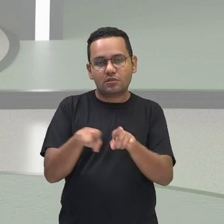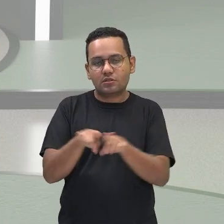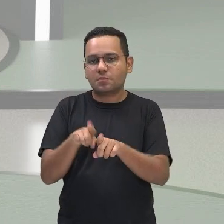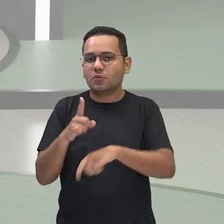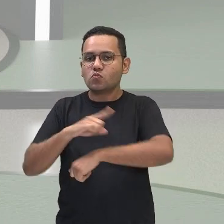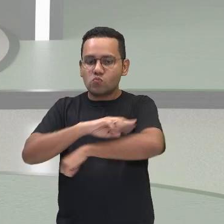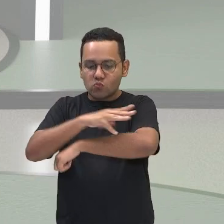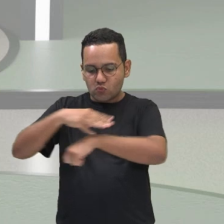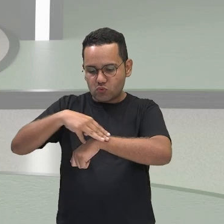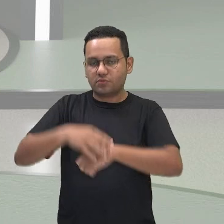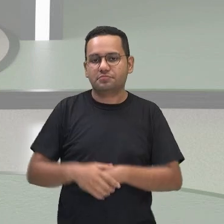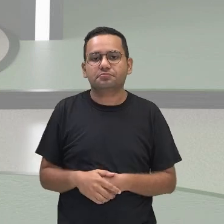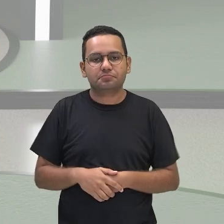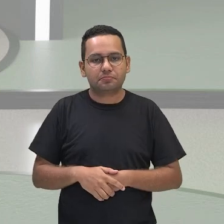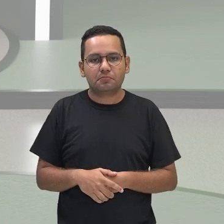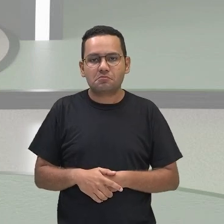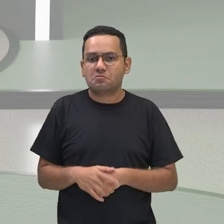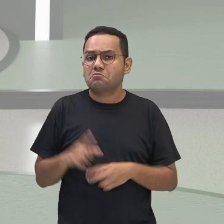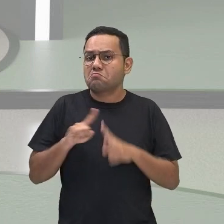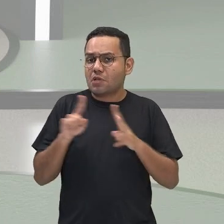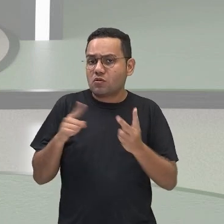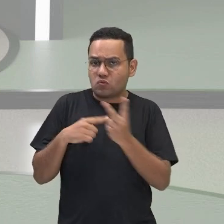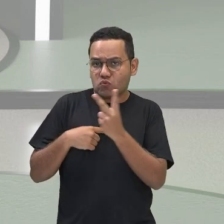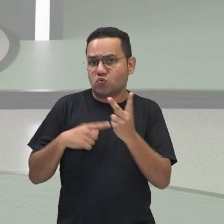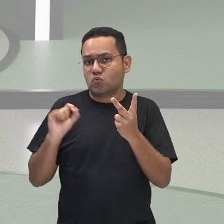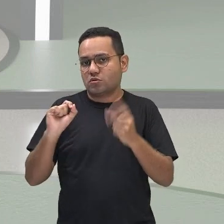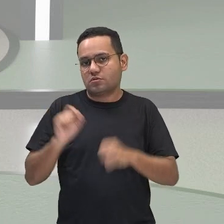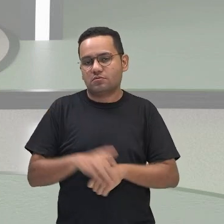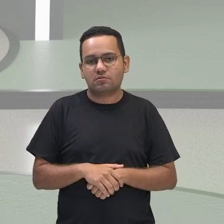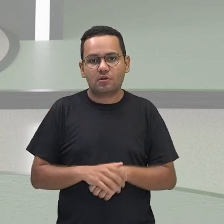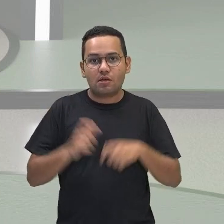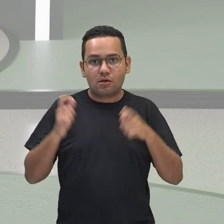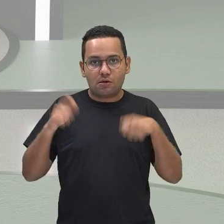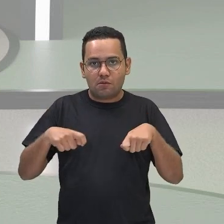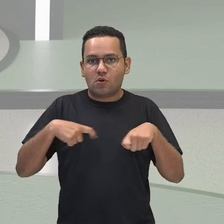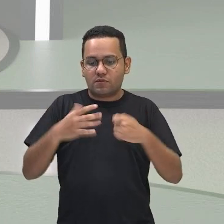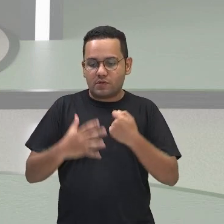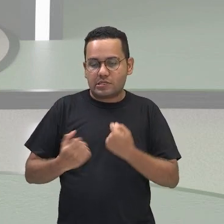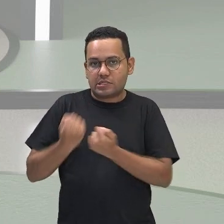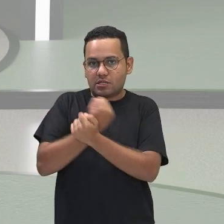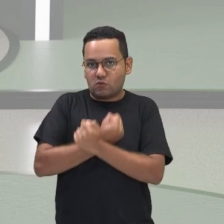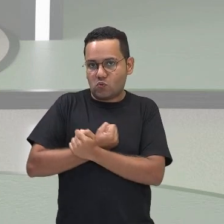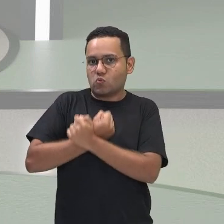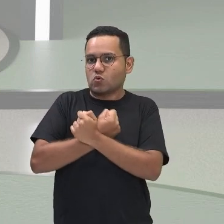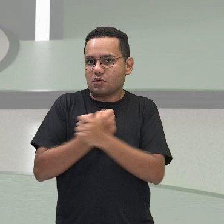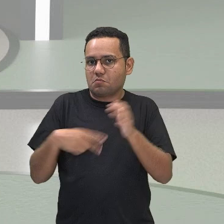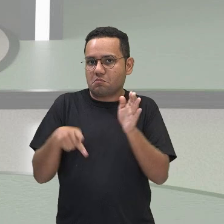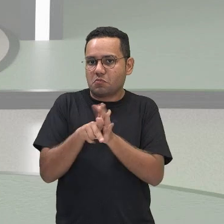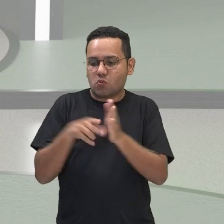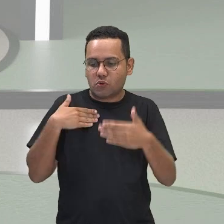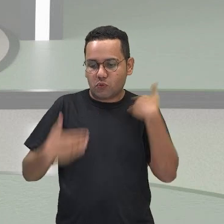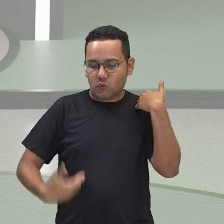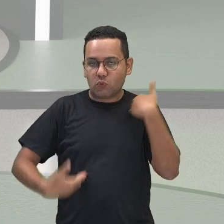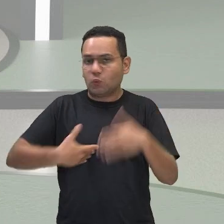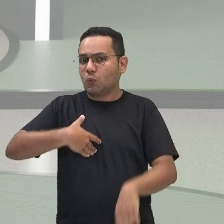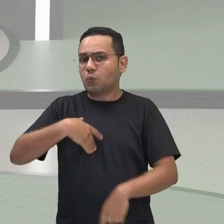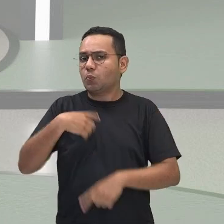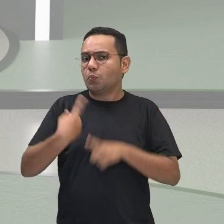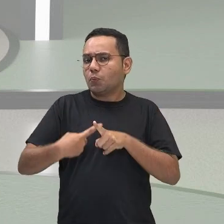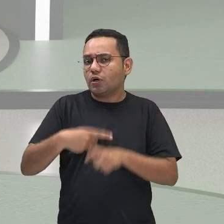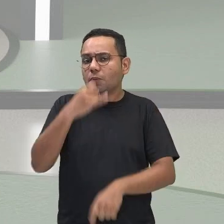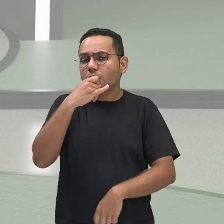Esses sistemas juntos sustentam o nosso corpo e, em conjunto, permitem